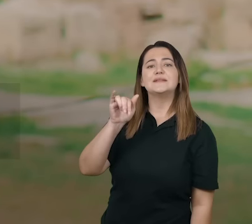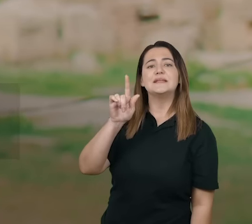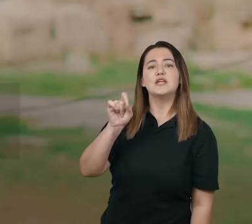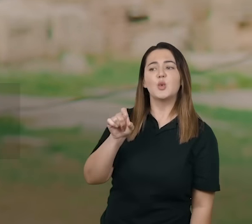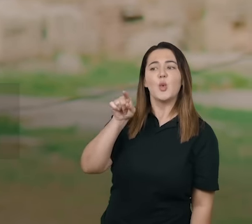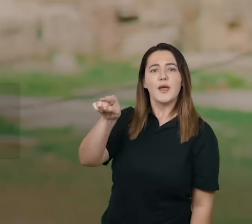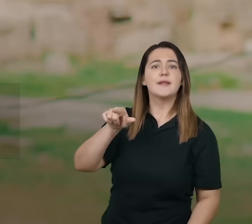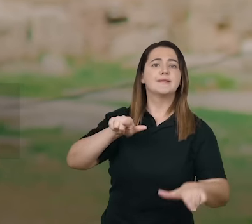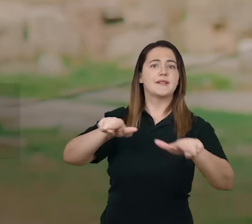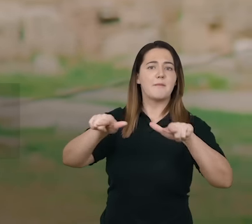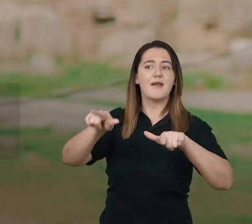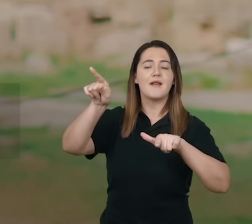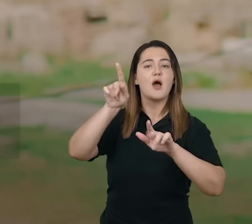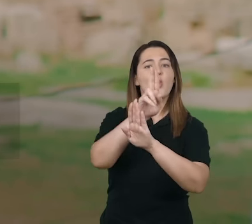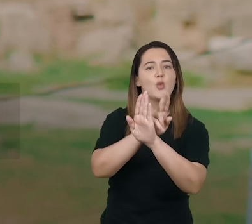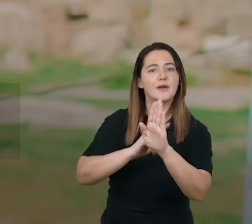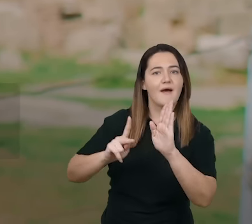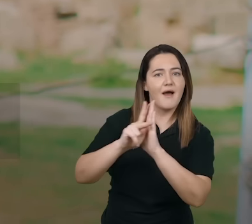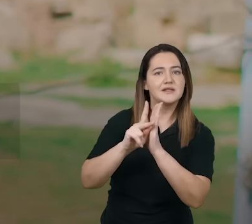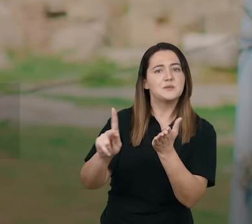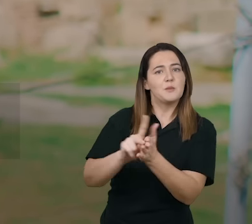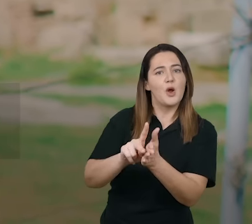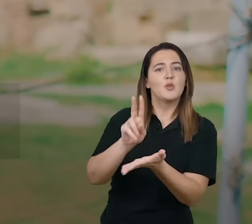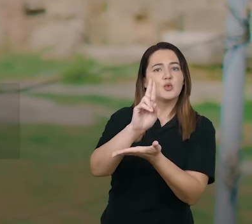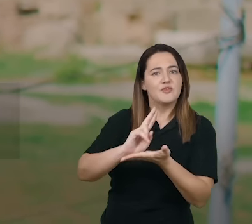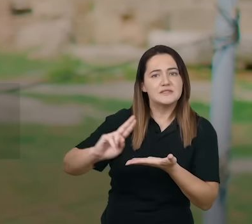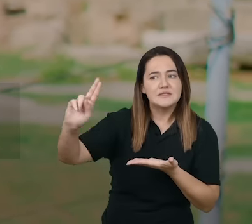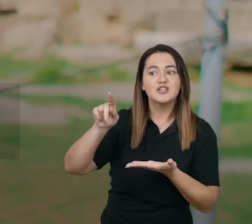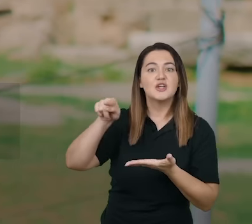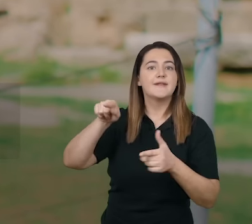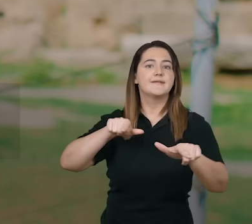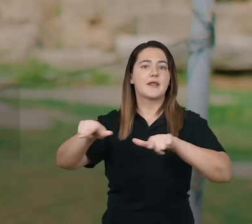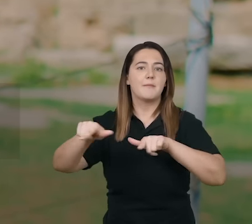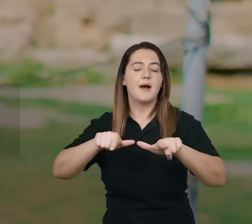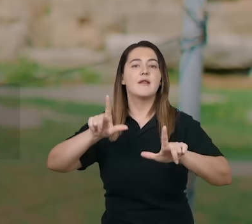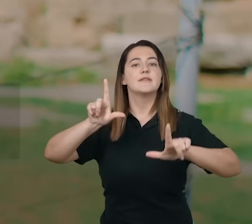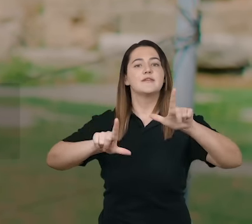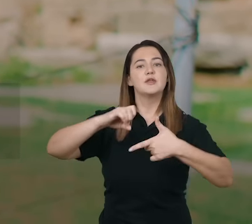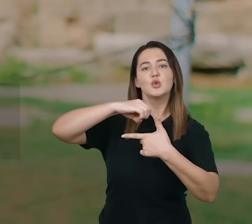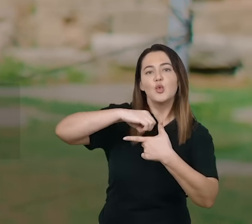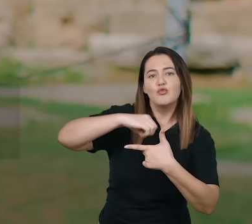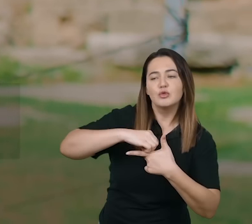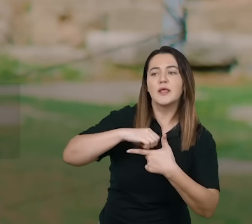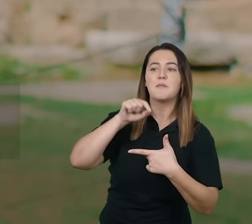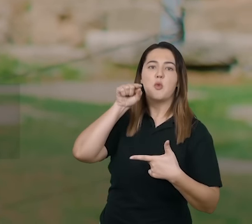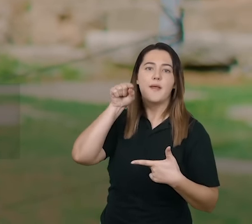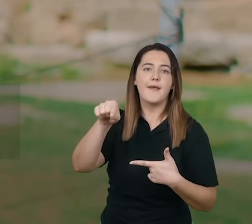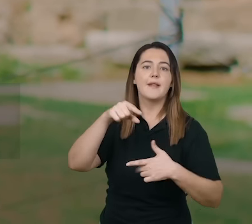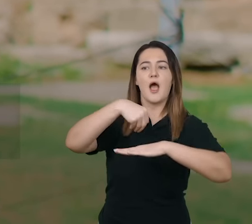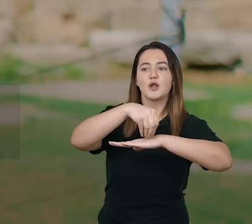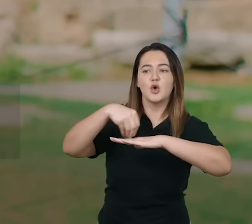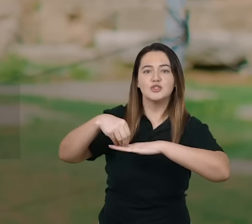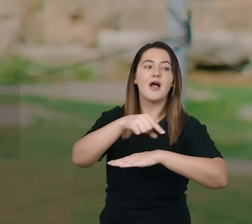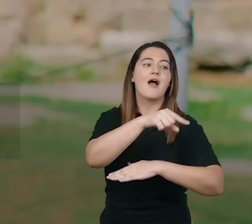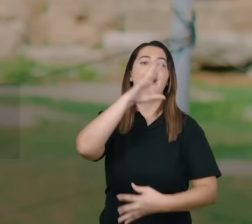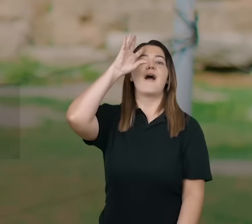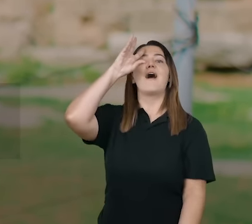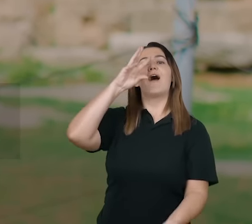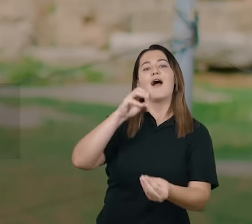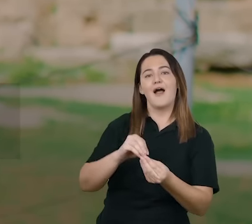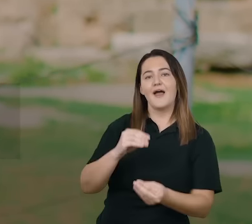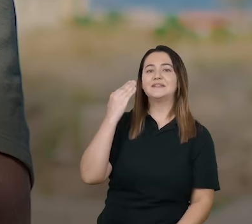na TV Novo Tempo, aí você já reduz muito a possibilidade de haver duas pessoas com o mesmo nome, com a mesma função, não é